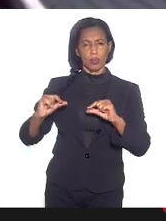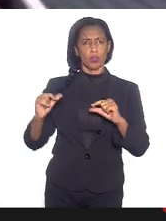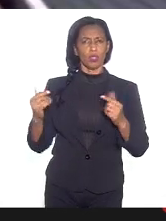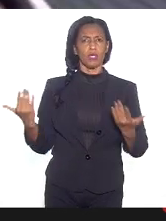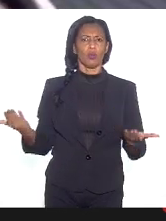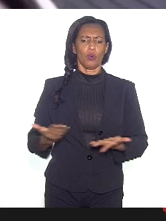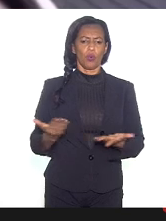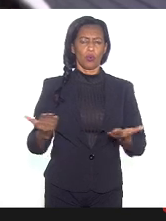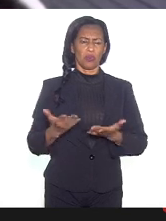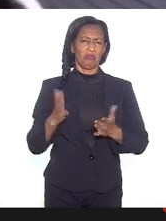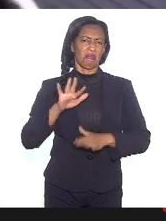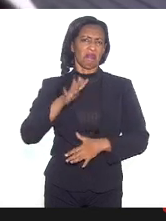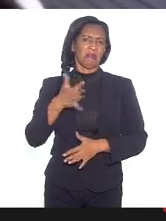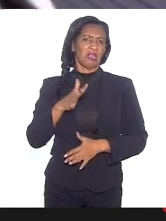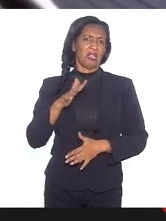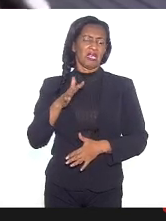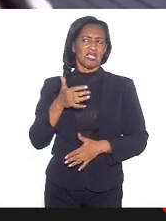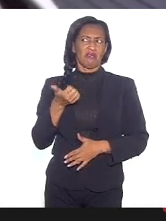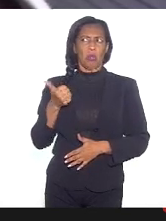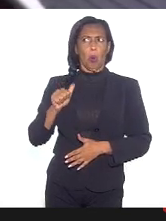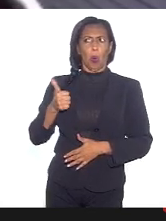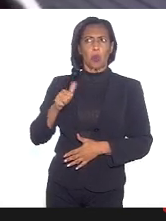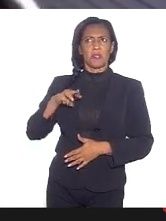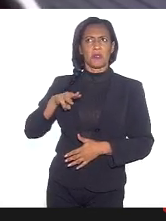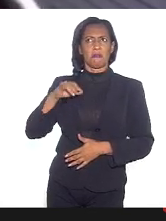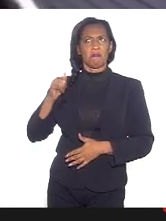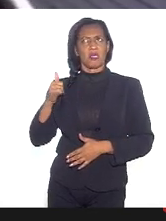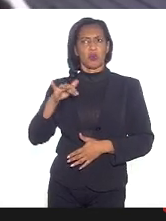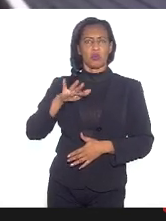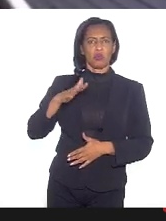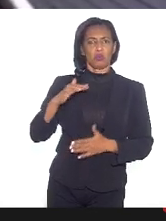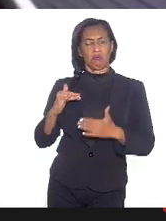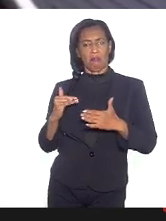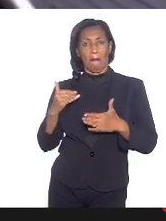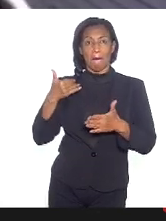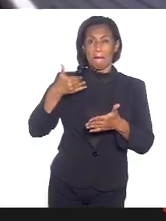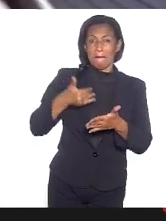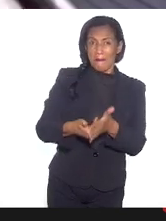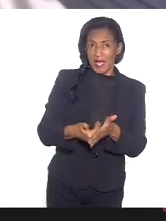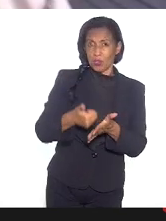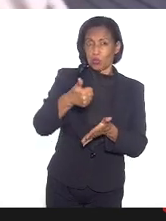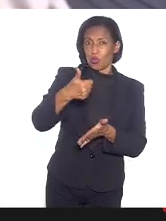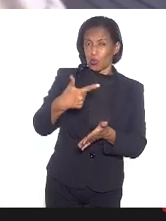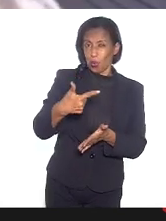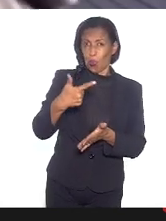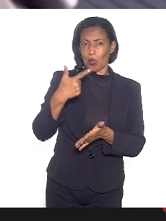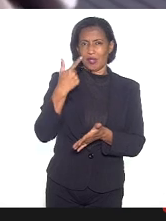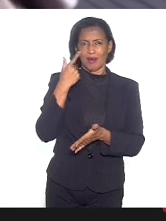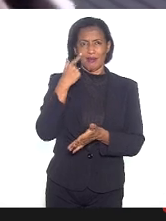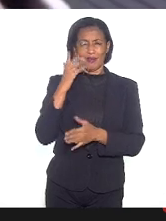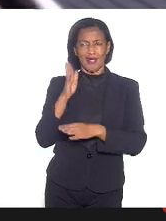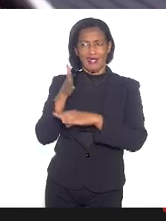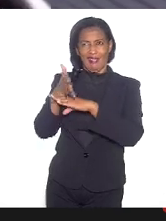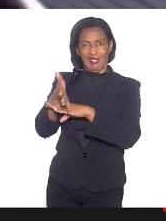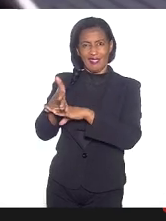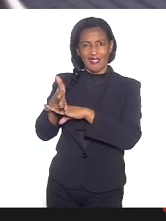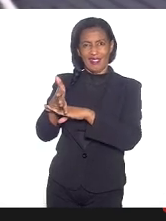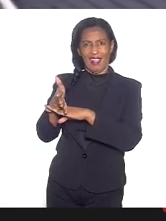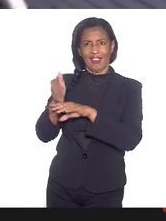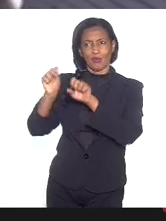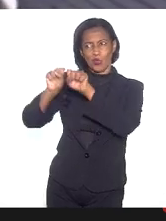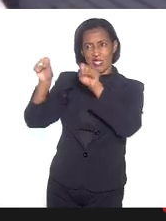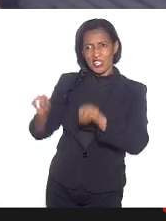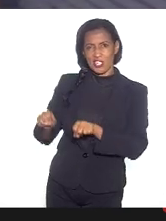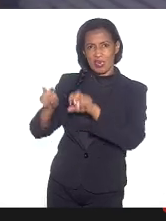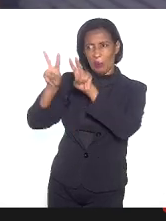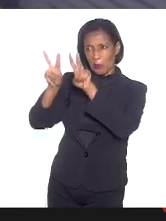estar perto de 12 mil, 11 mil e alguma coisa. Eu teria que acessar agora aqui o sistema para ver. Isso